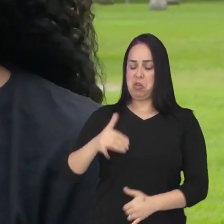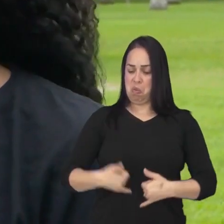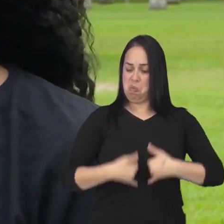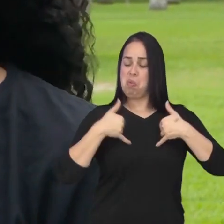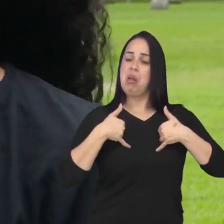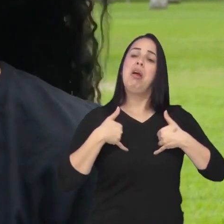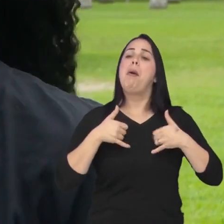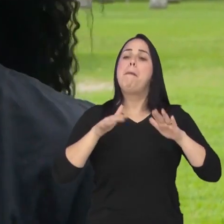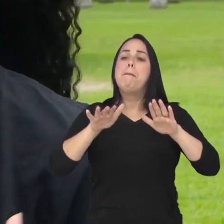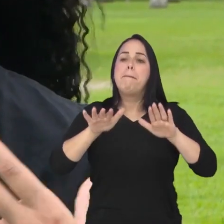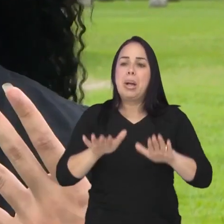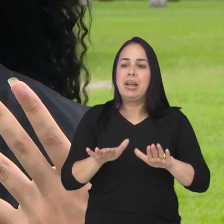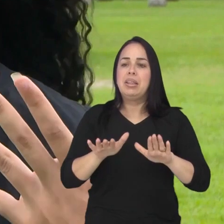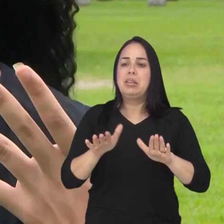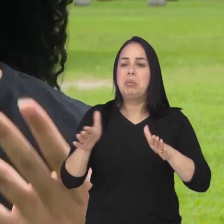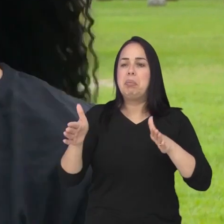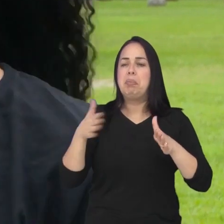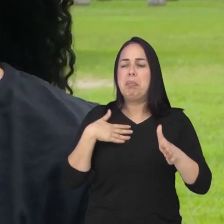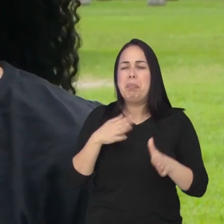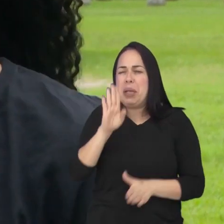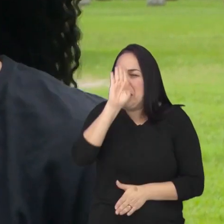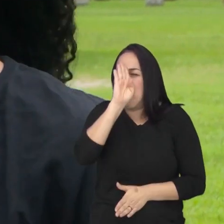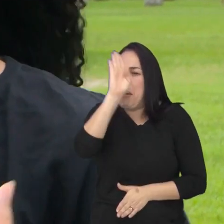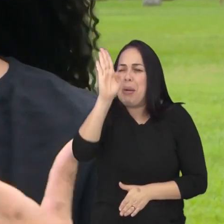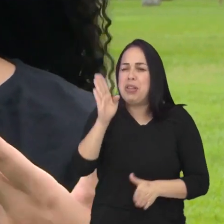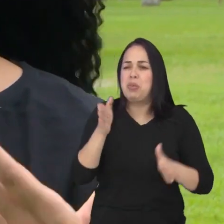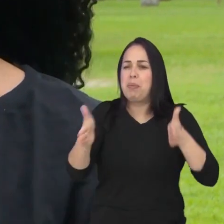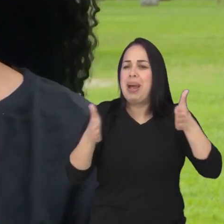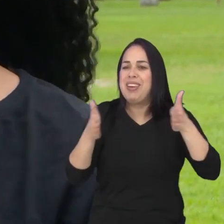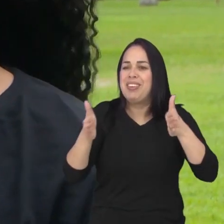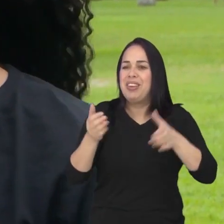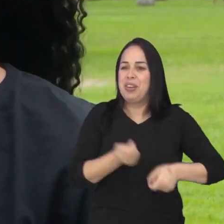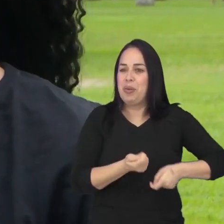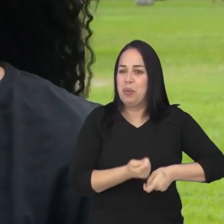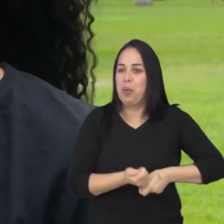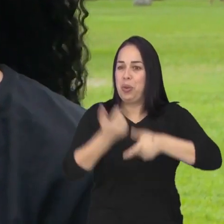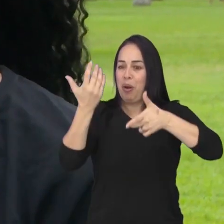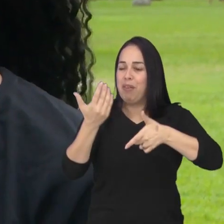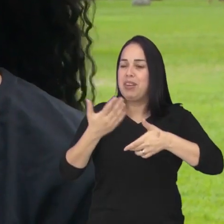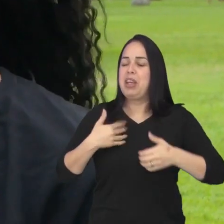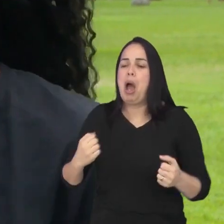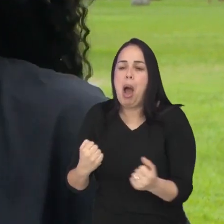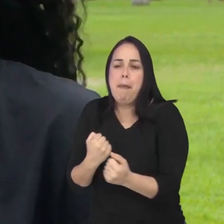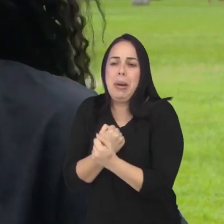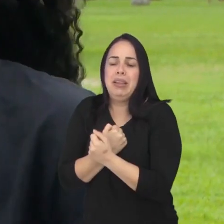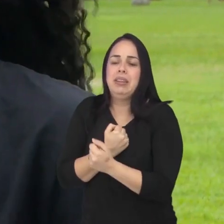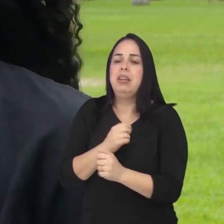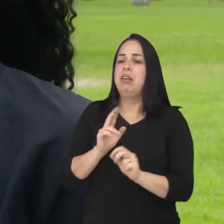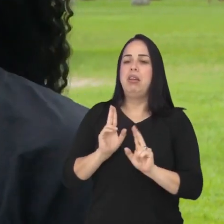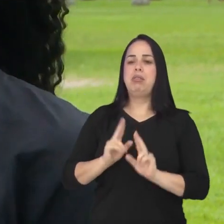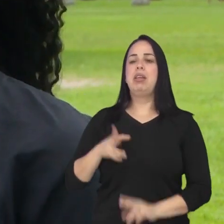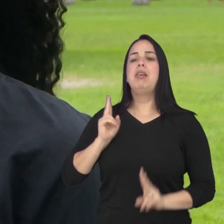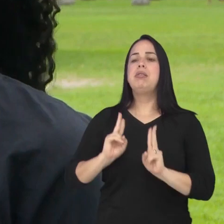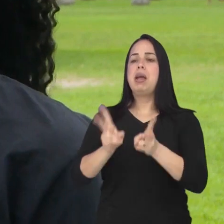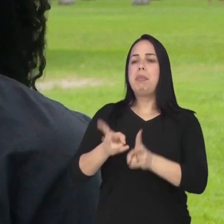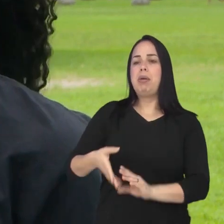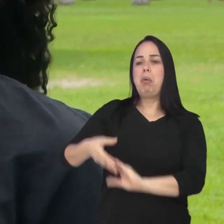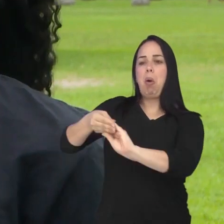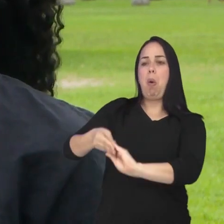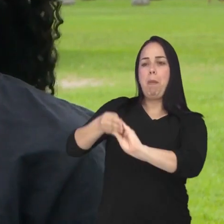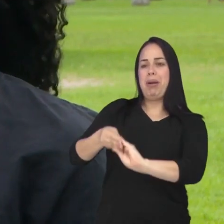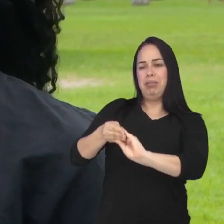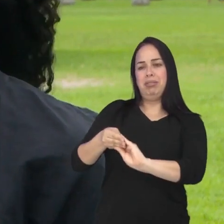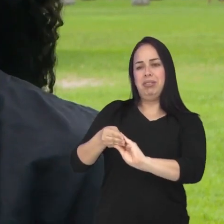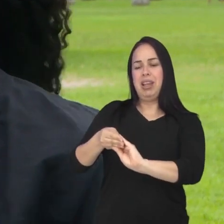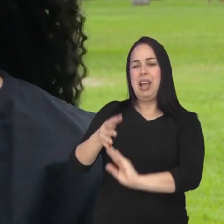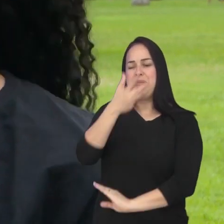mesmo arrogante. Principalmente no final do ano, que a gente costuma abraçar as pessoas, se despedir, eu sempre preferi estender a mão. Então